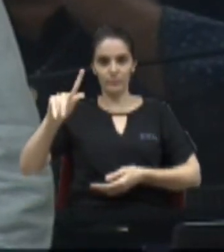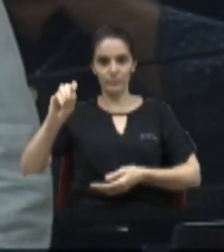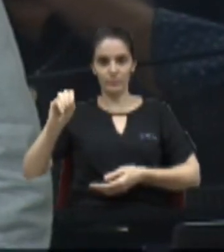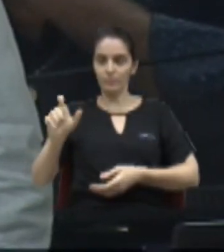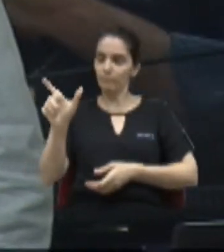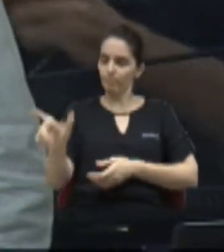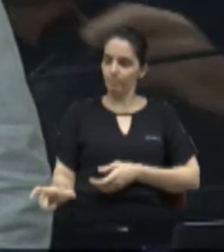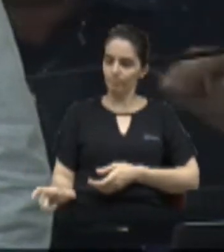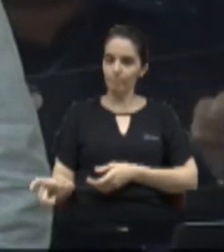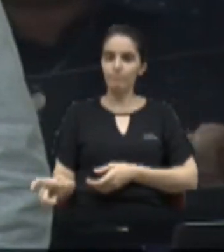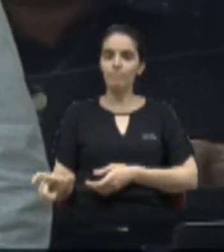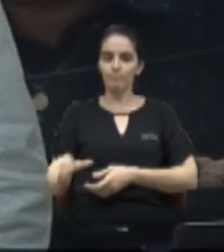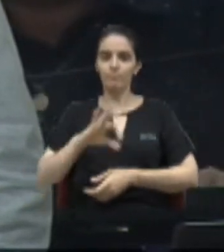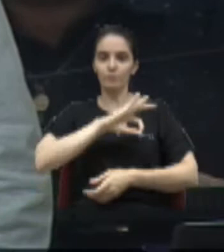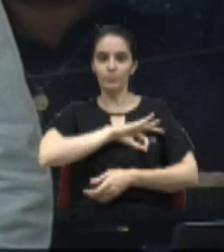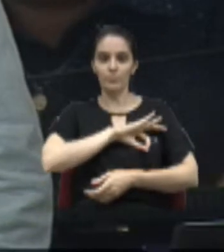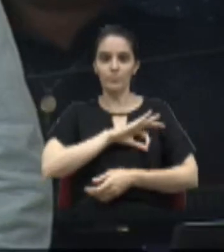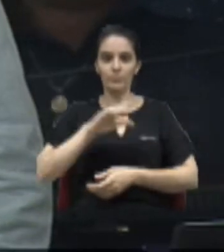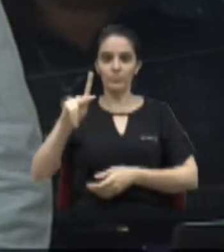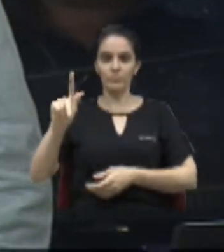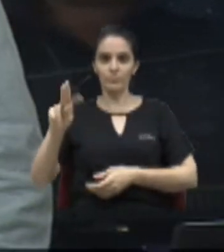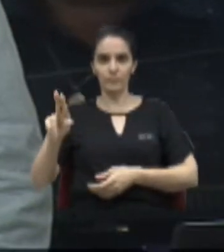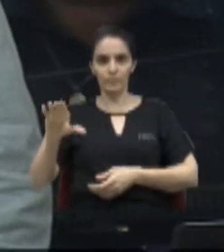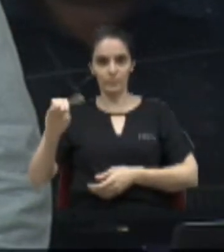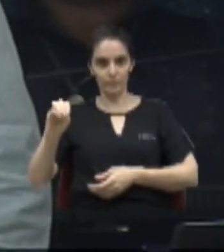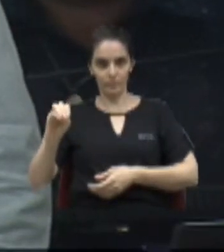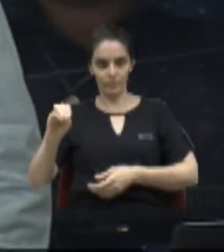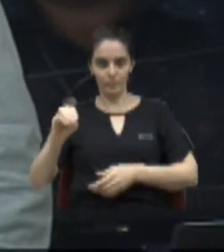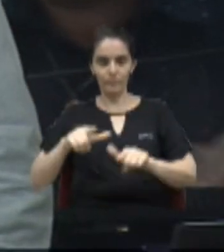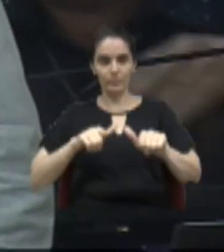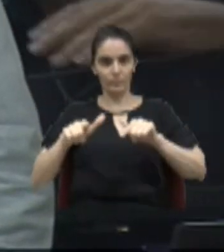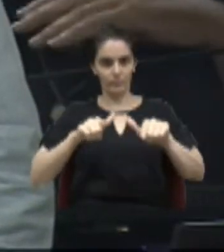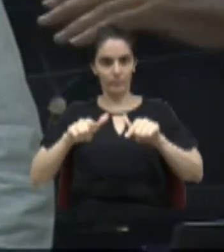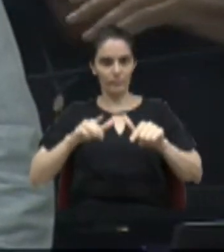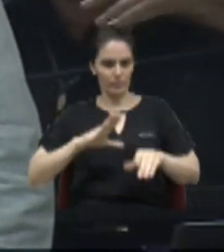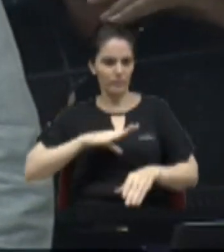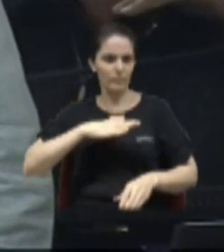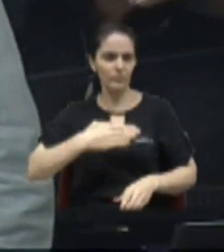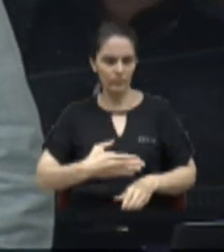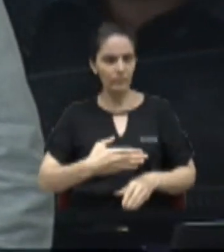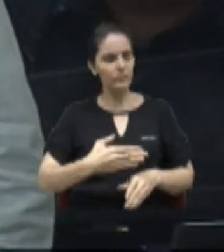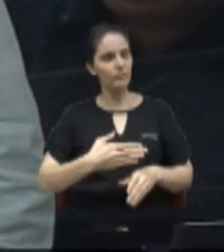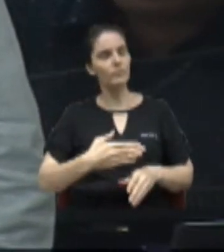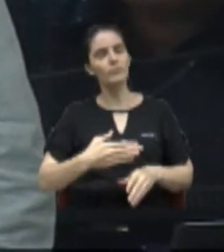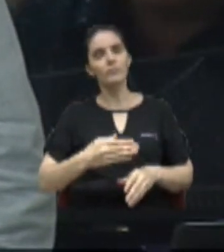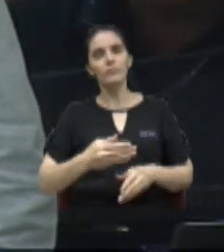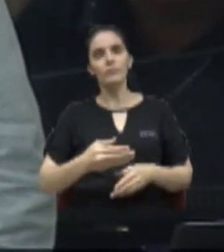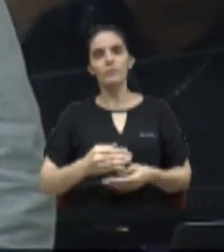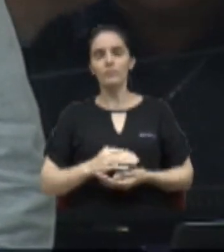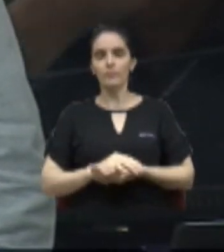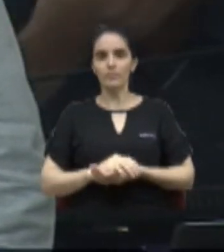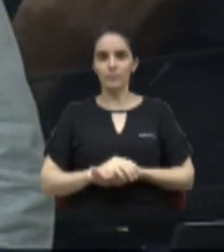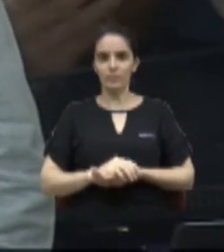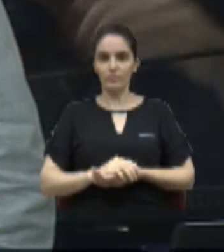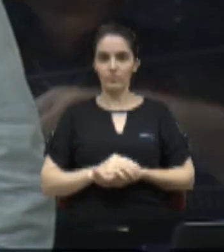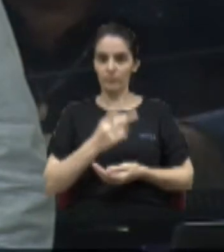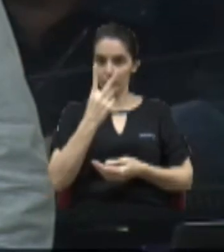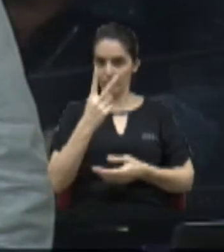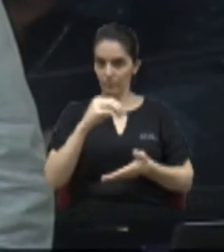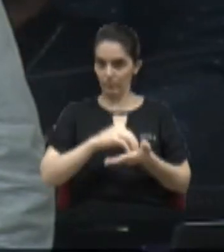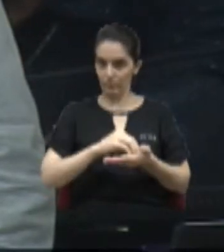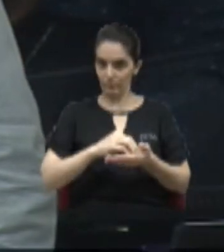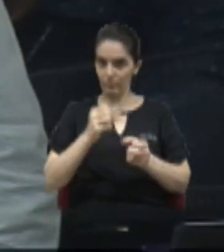Tetzner, pelos atos de bravura e coragem realizados durante ocorrências policiais, duas que marcaram esse